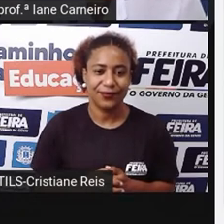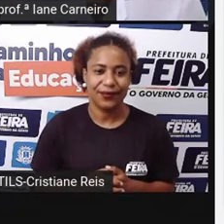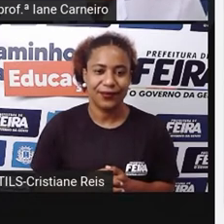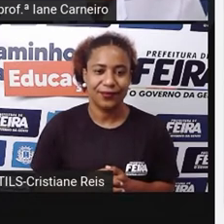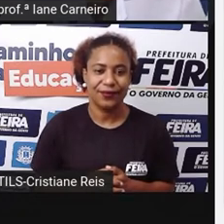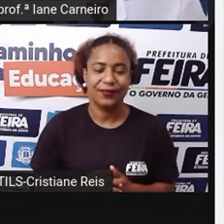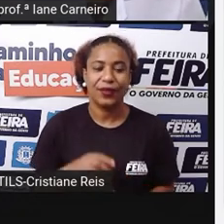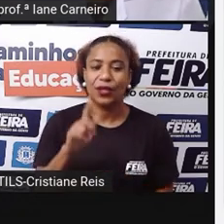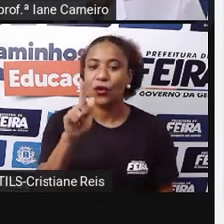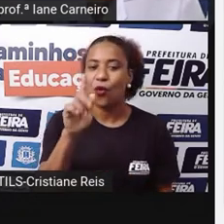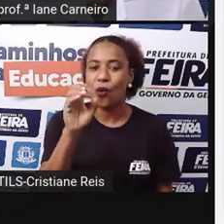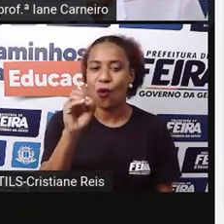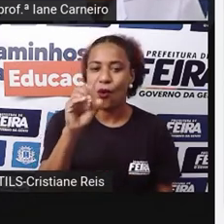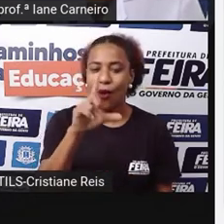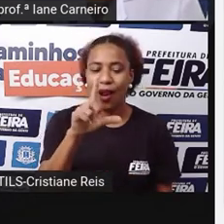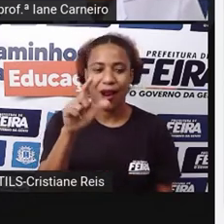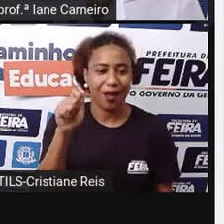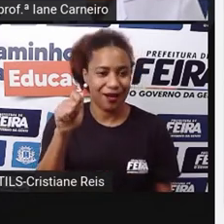Gola,